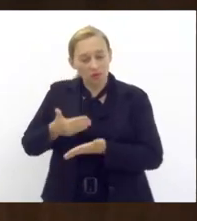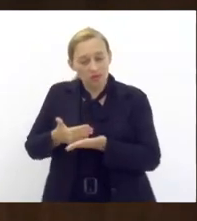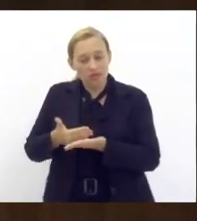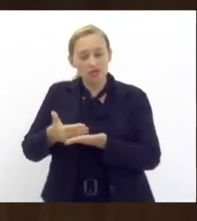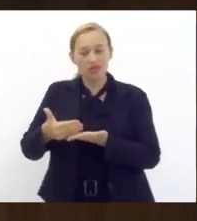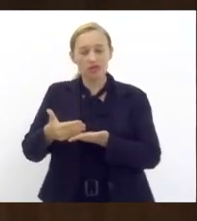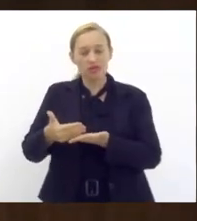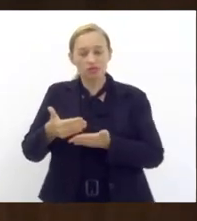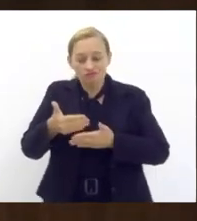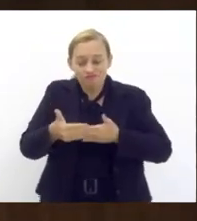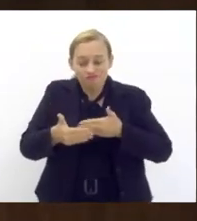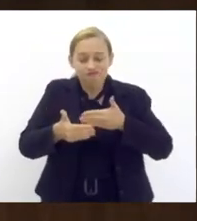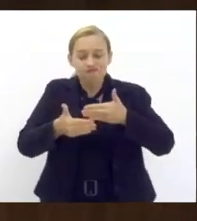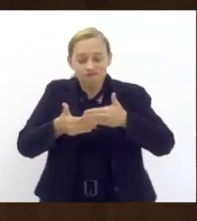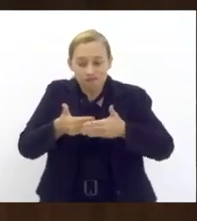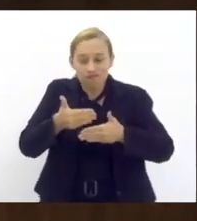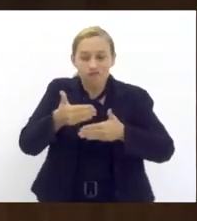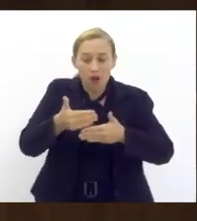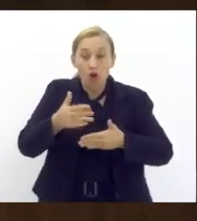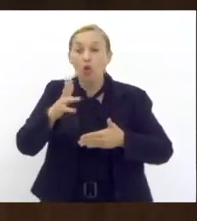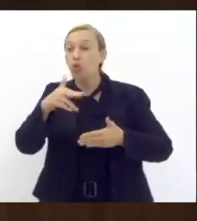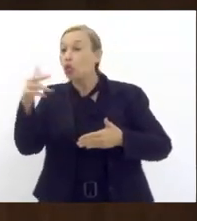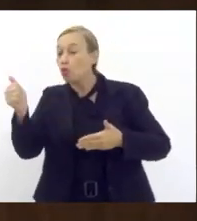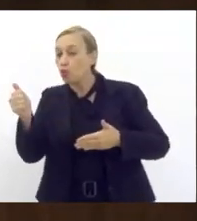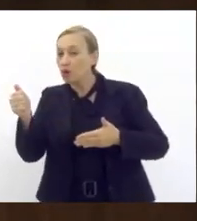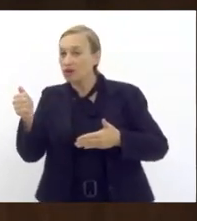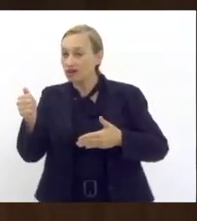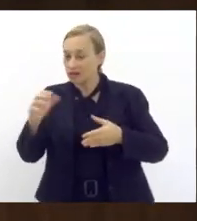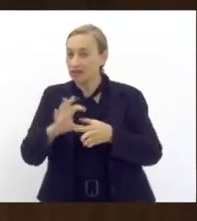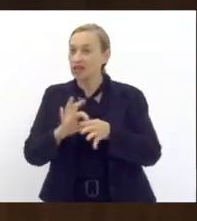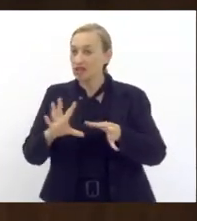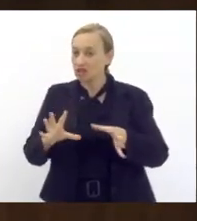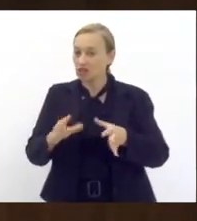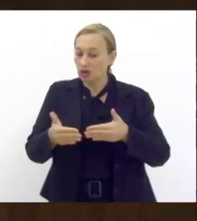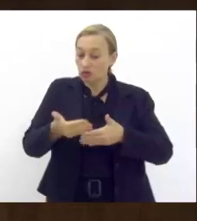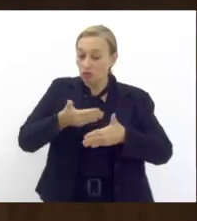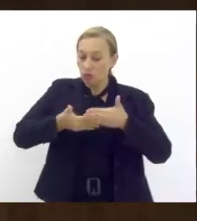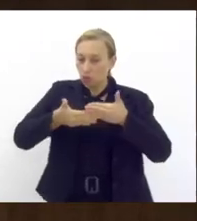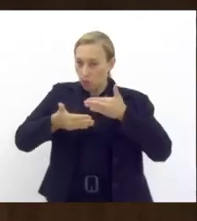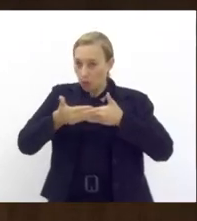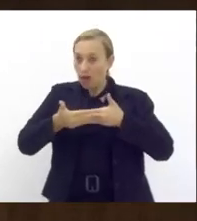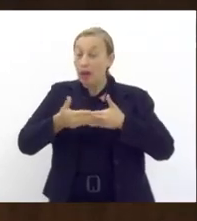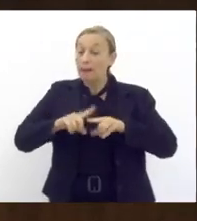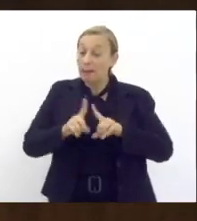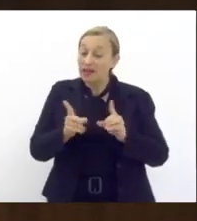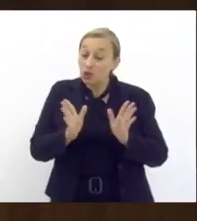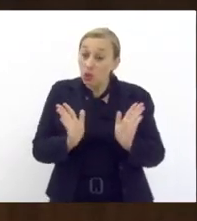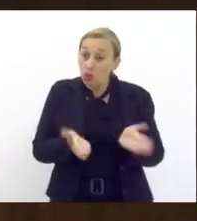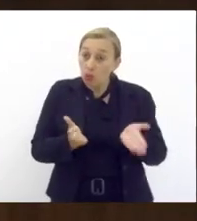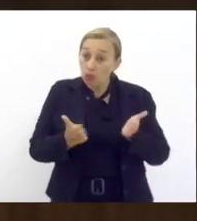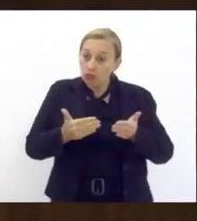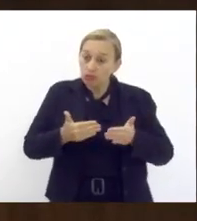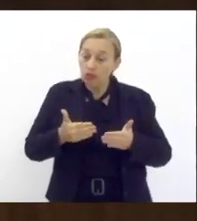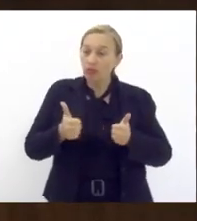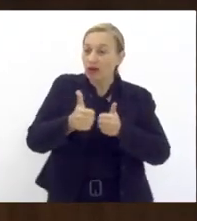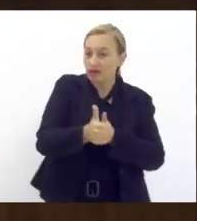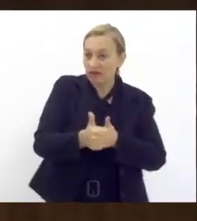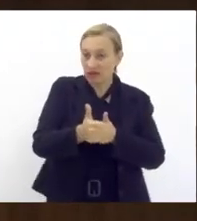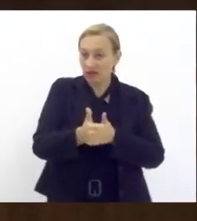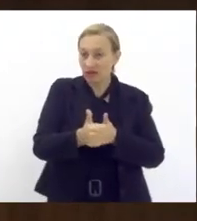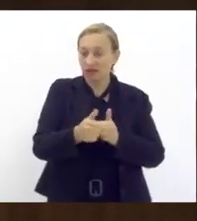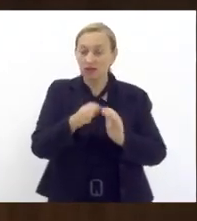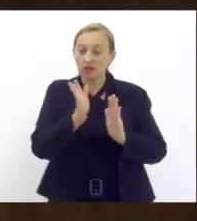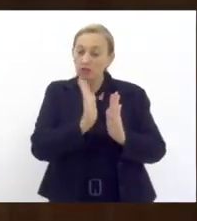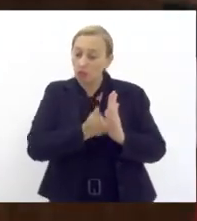passo de cada vez, mas nunca deixamos de caminhar. Então, hoje, nós estamos à frente da condução da ordem do